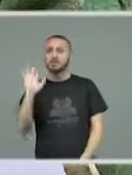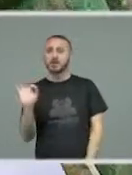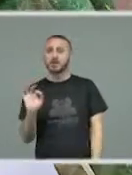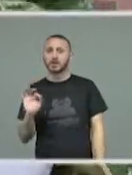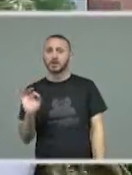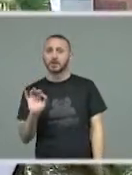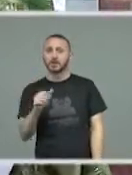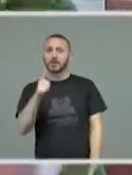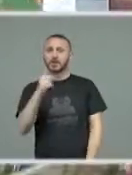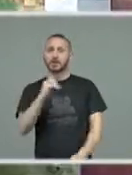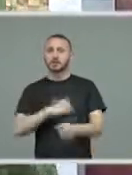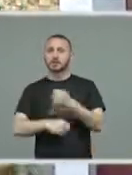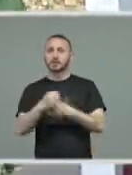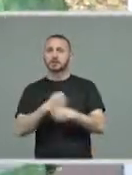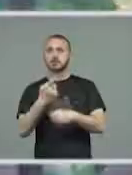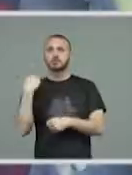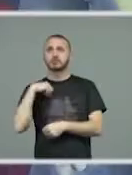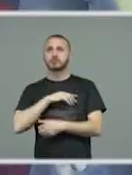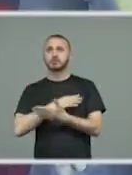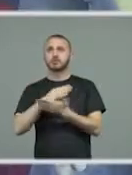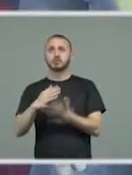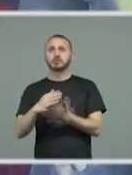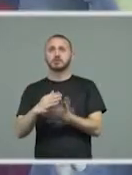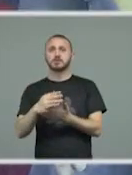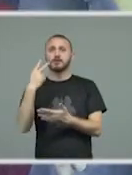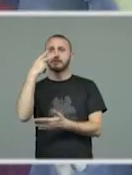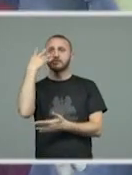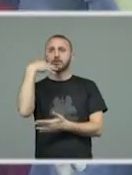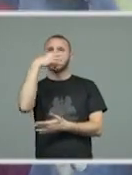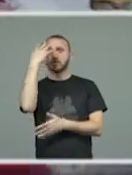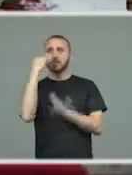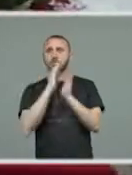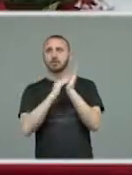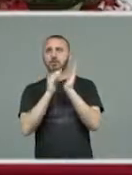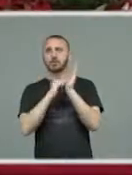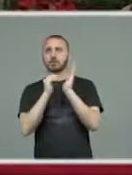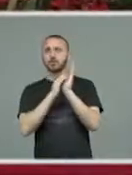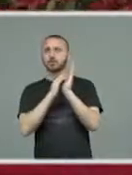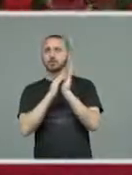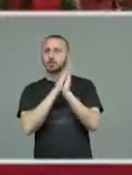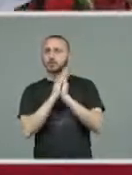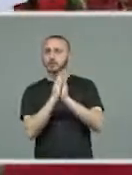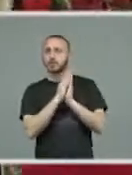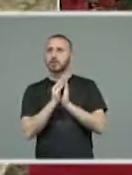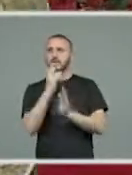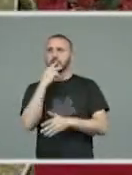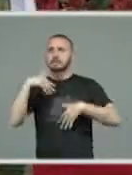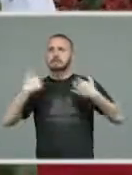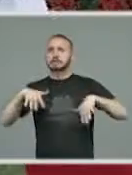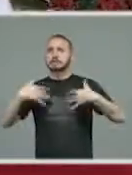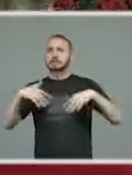Há 10 anos atrás nós começamos do dia para a noite às 24 horas. Foi um desespero